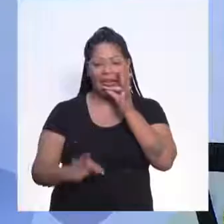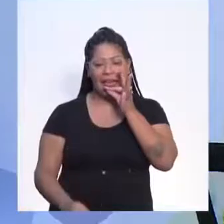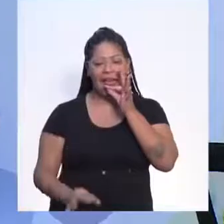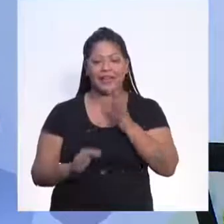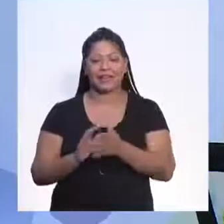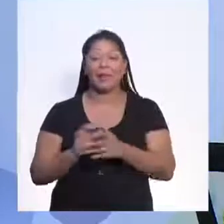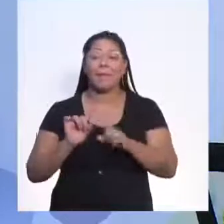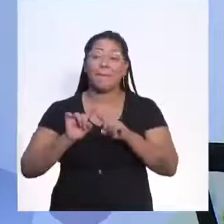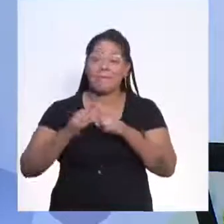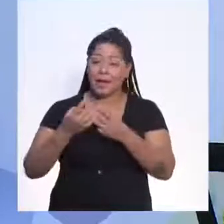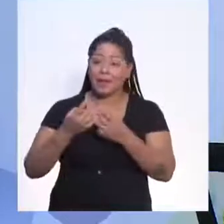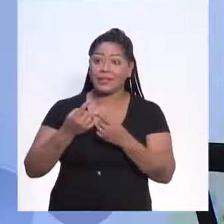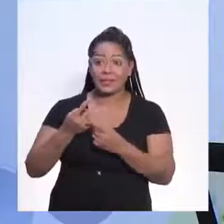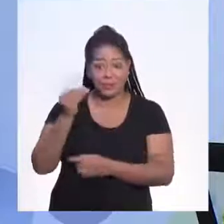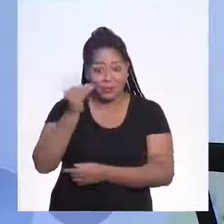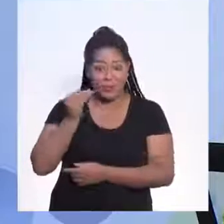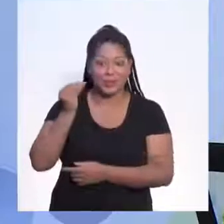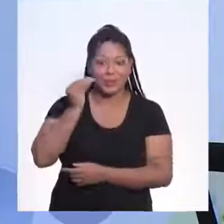estou tentando.